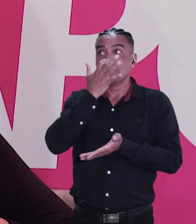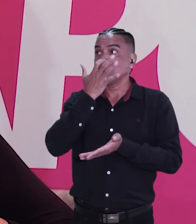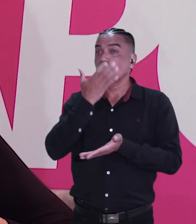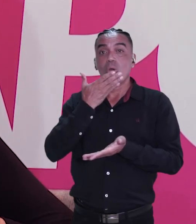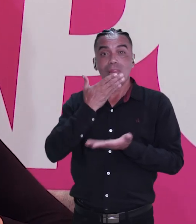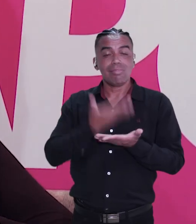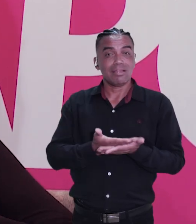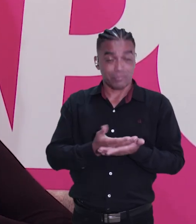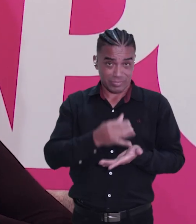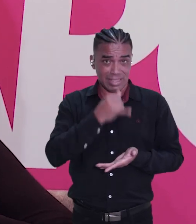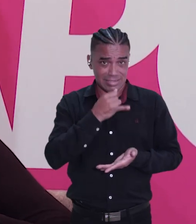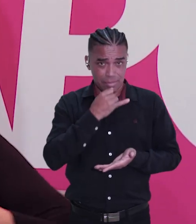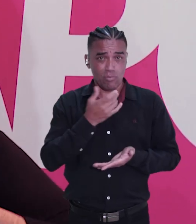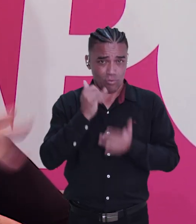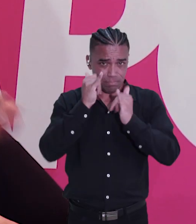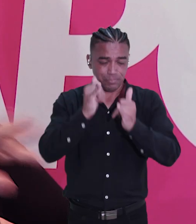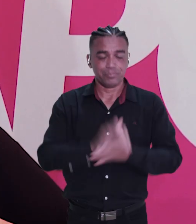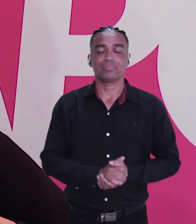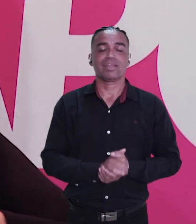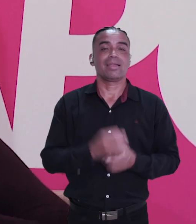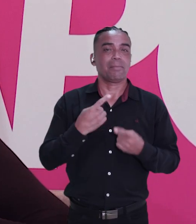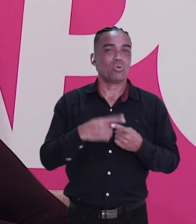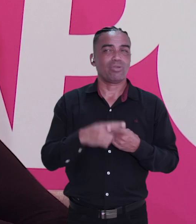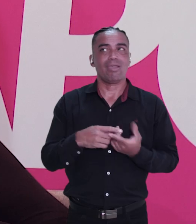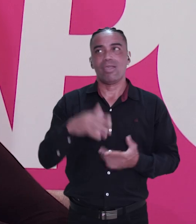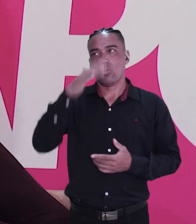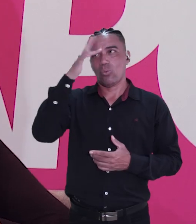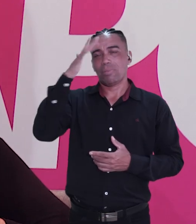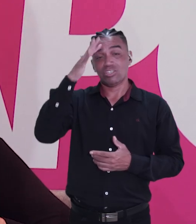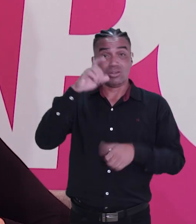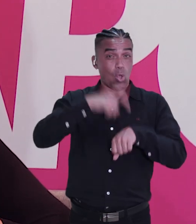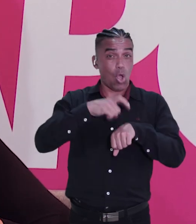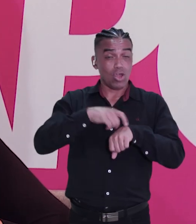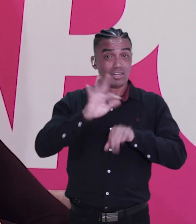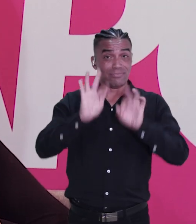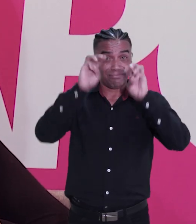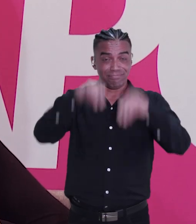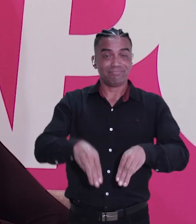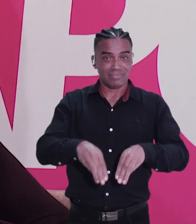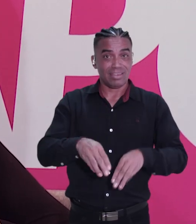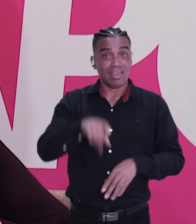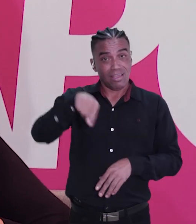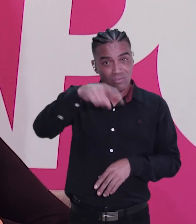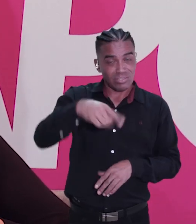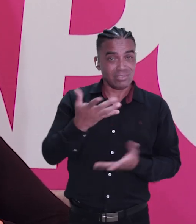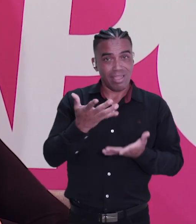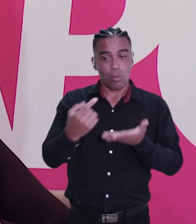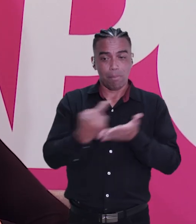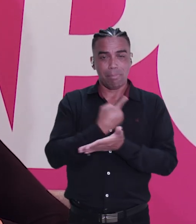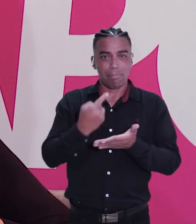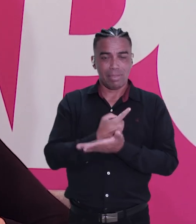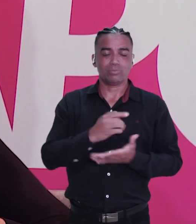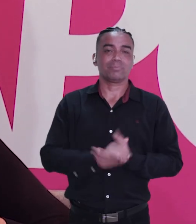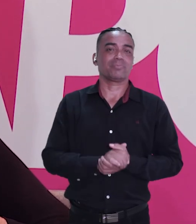coisa impressionante. Eu vou dar só um exemplo aqui, porque eu imagino que a hora esteja avançada e vocês